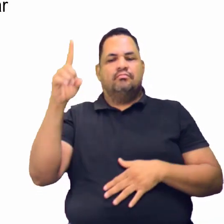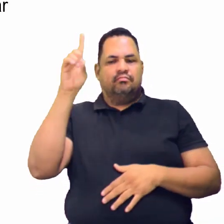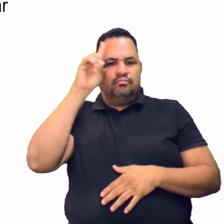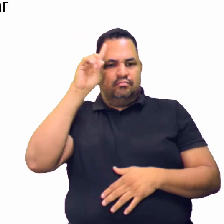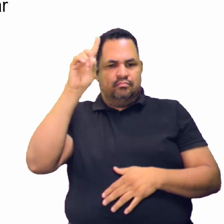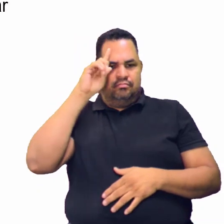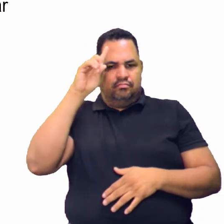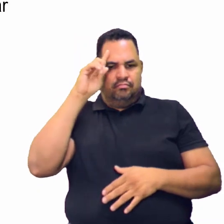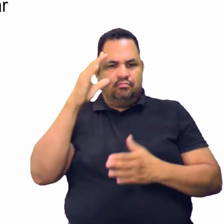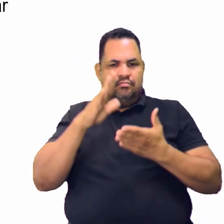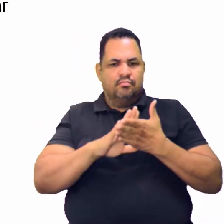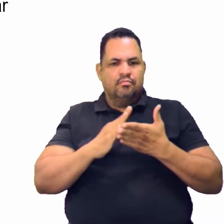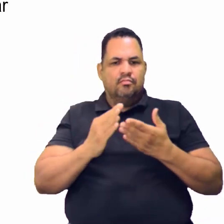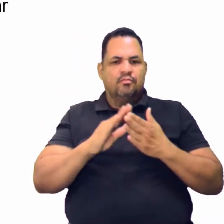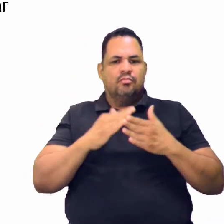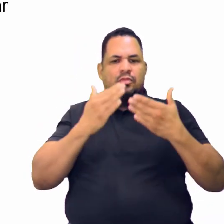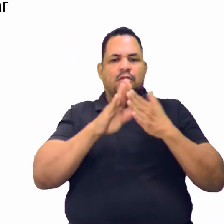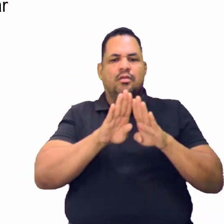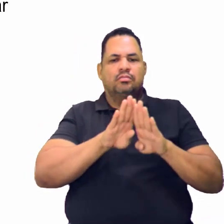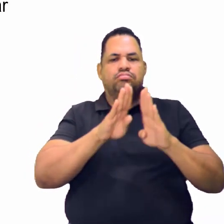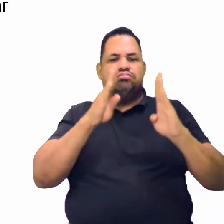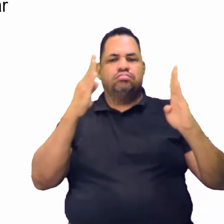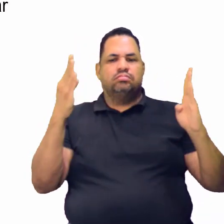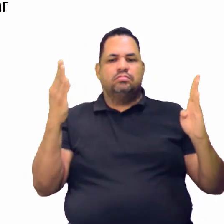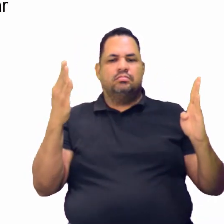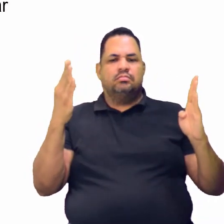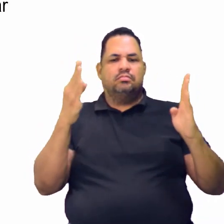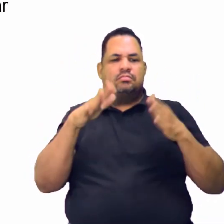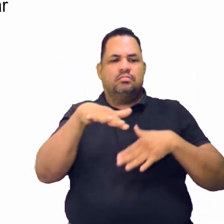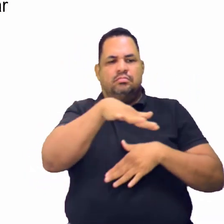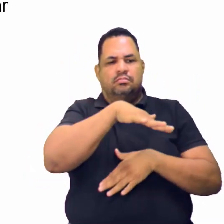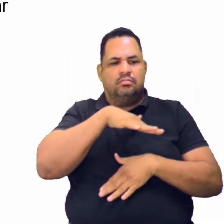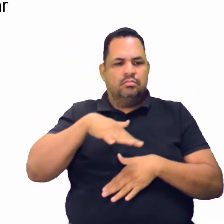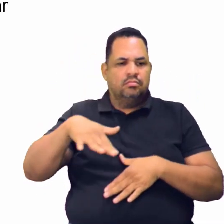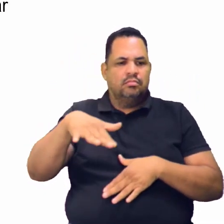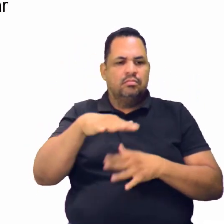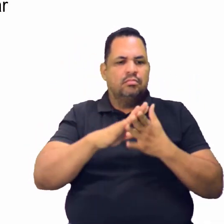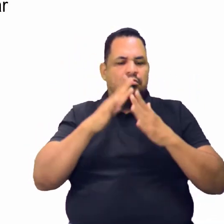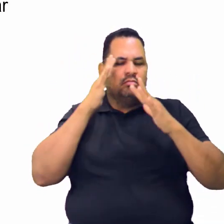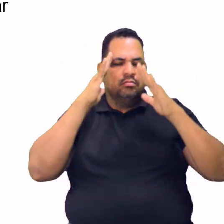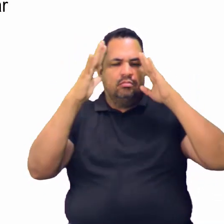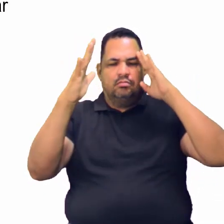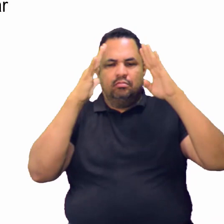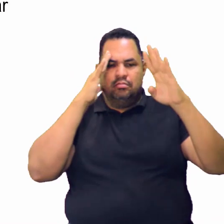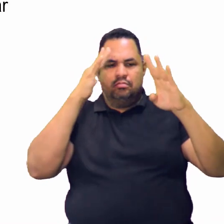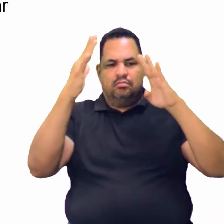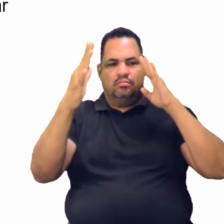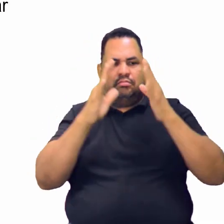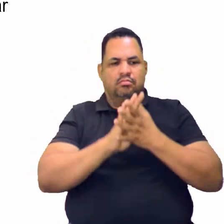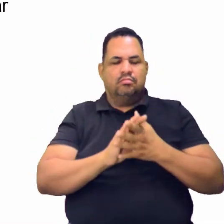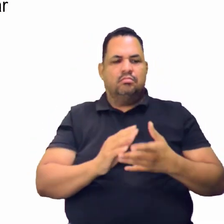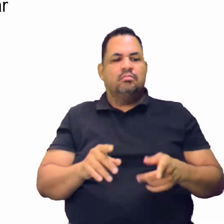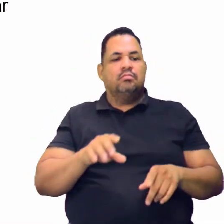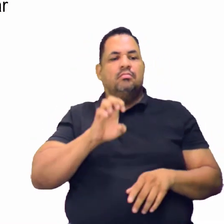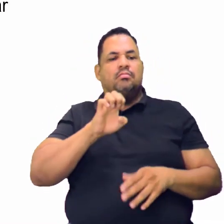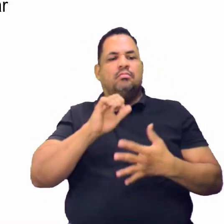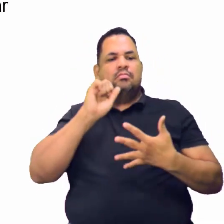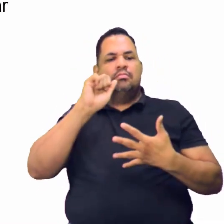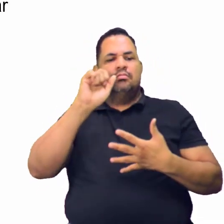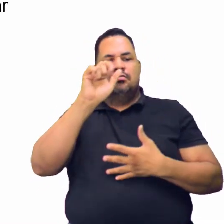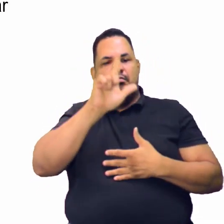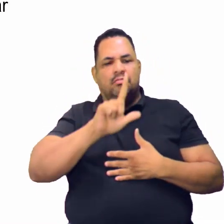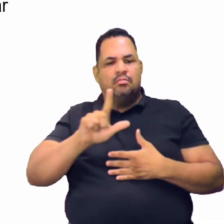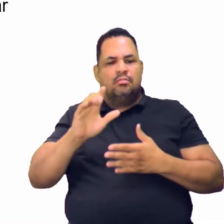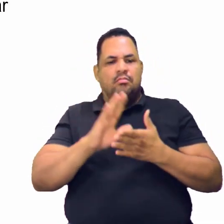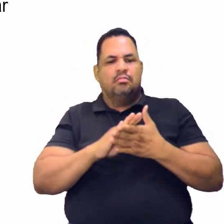problemas cotidianos quando nos descortina o espaço do sonho e da fantasia. E a